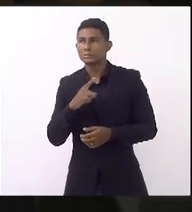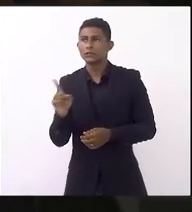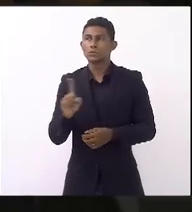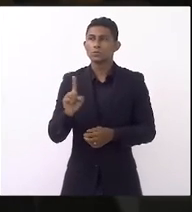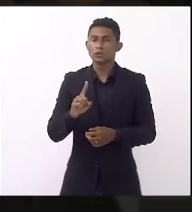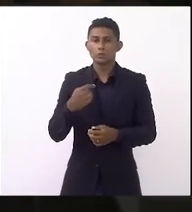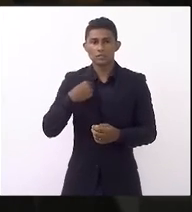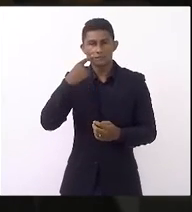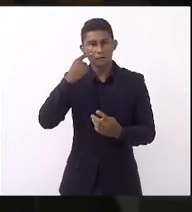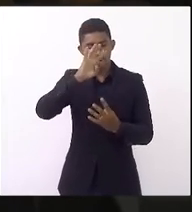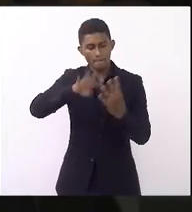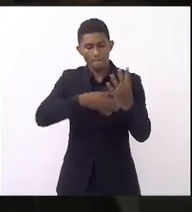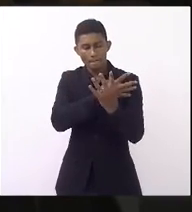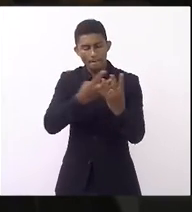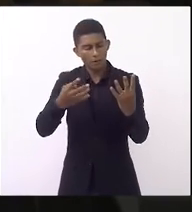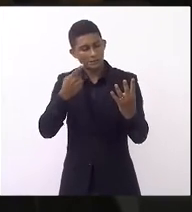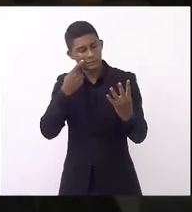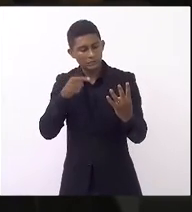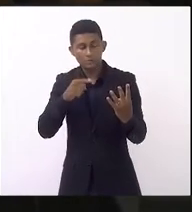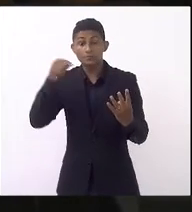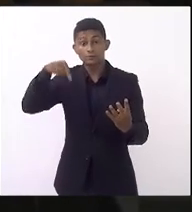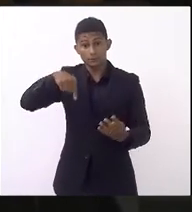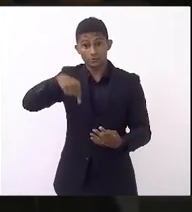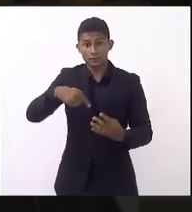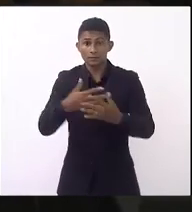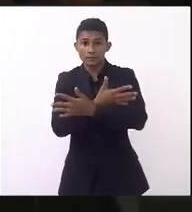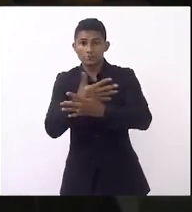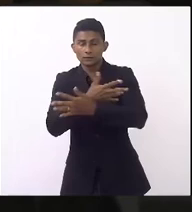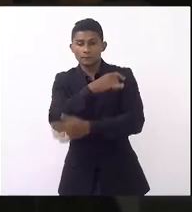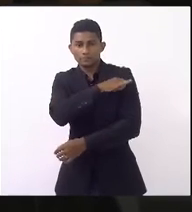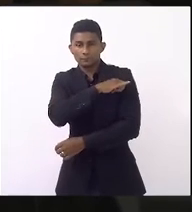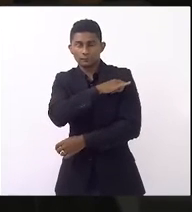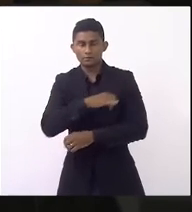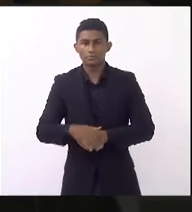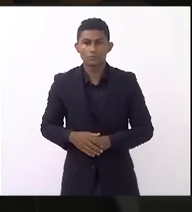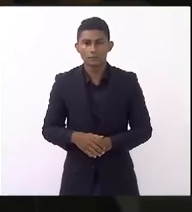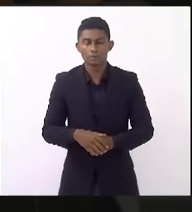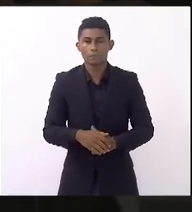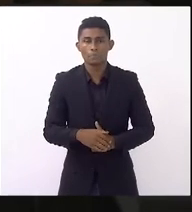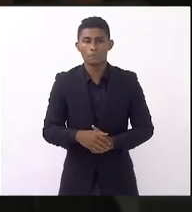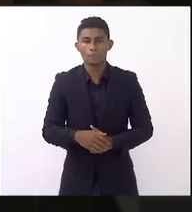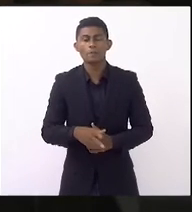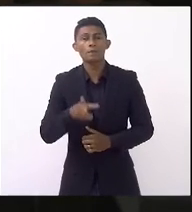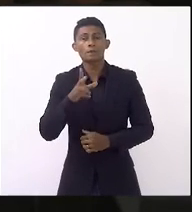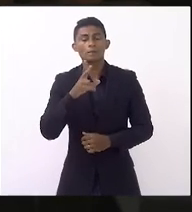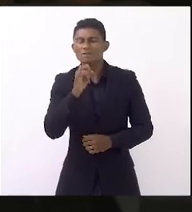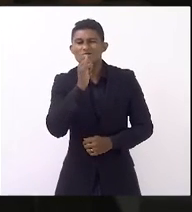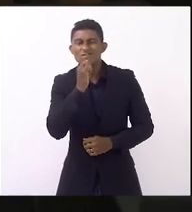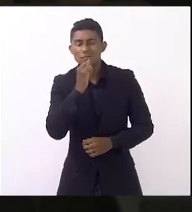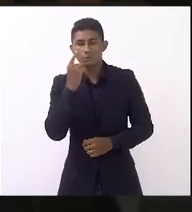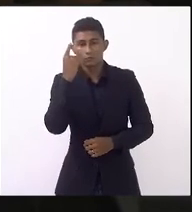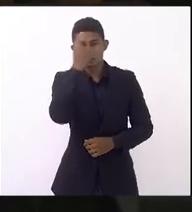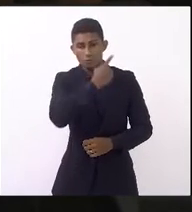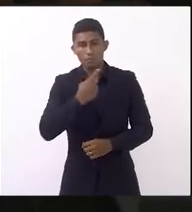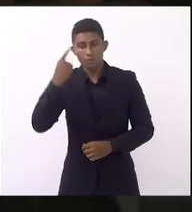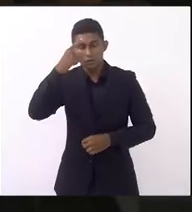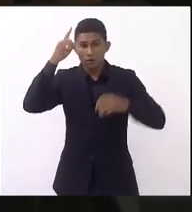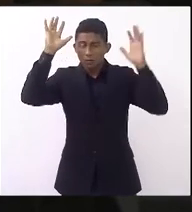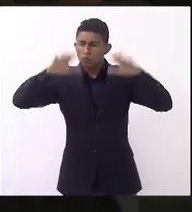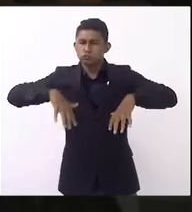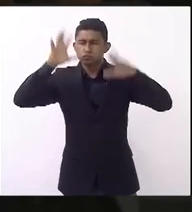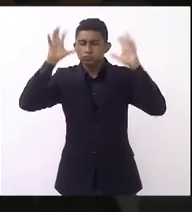do hidrômetro, na cidade do Rio de Janeiro. Quando em uma hora chovia 50